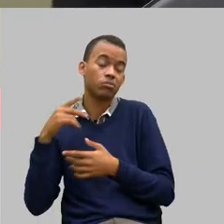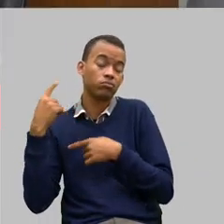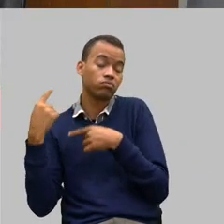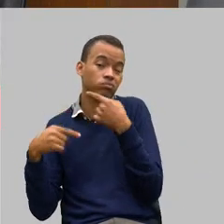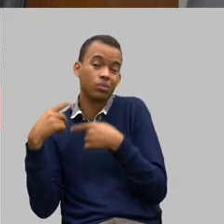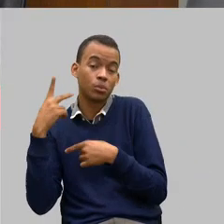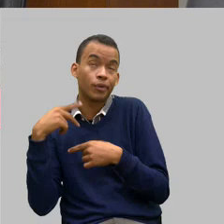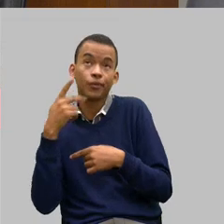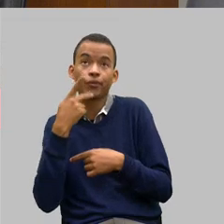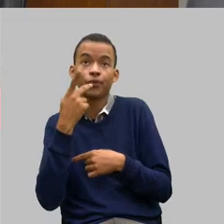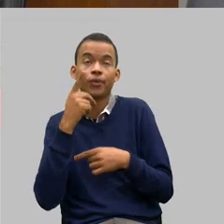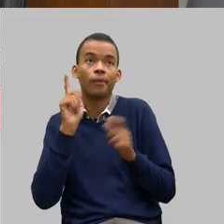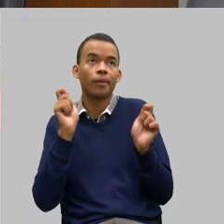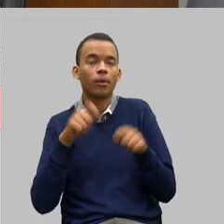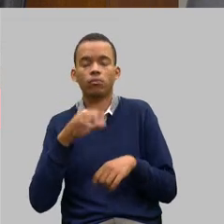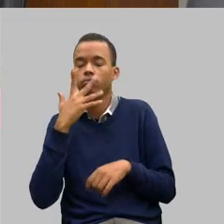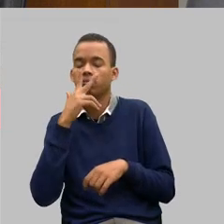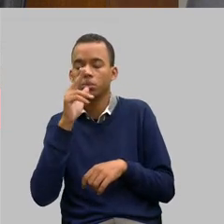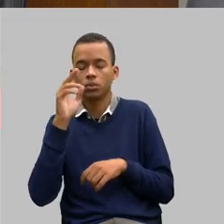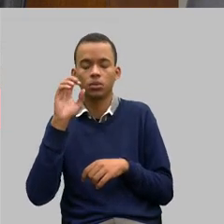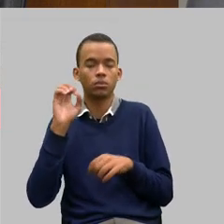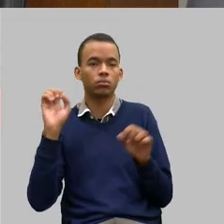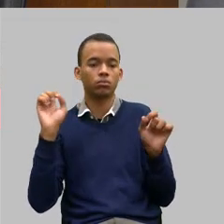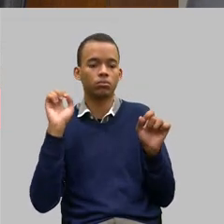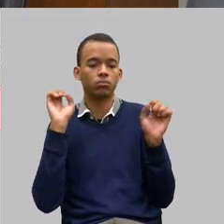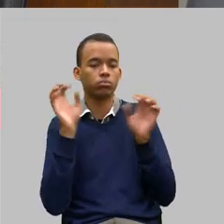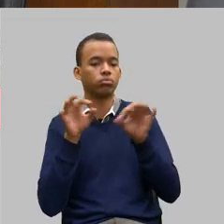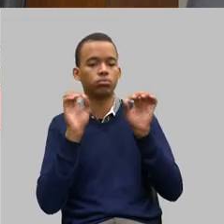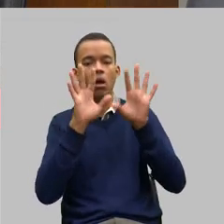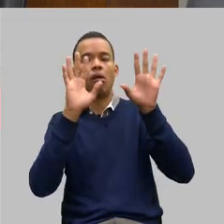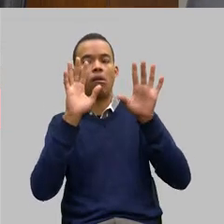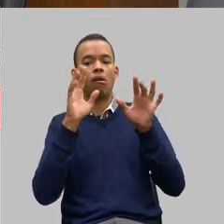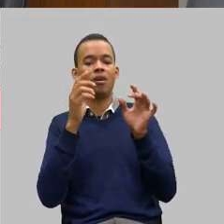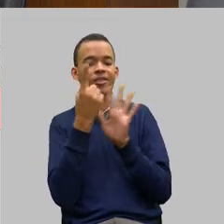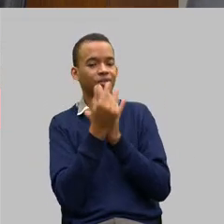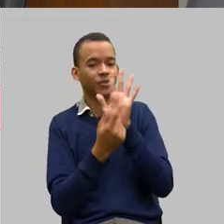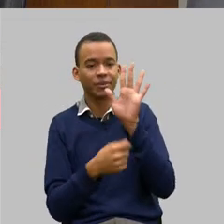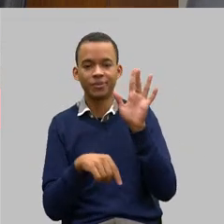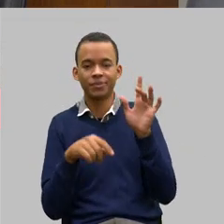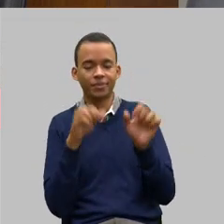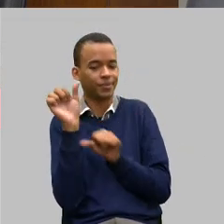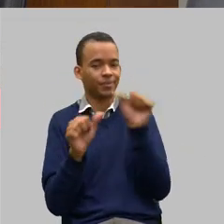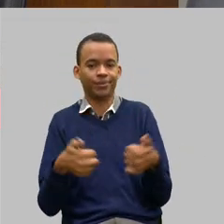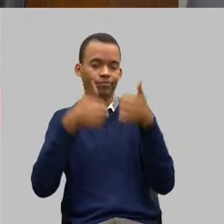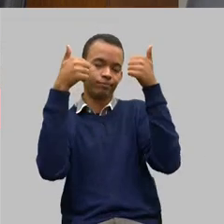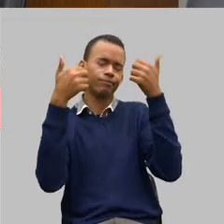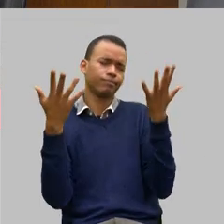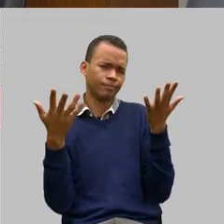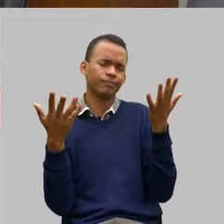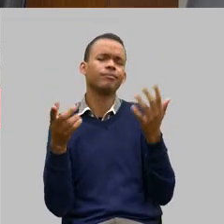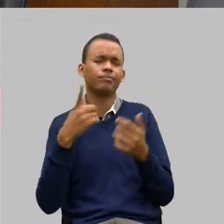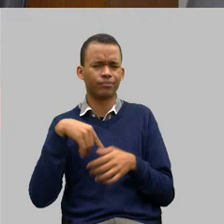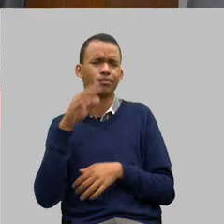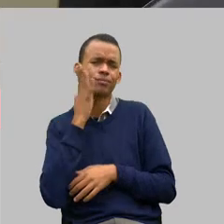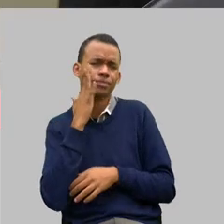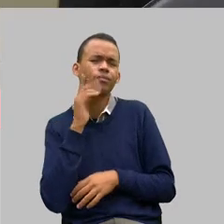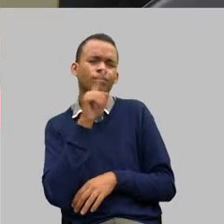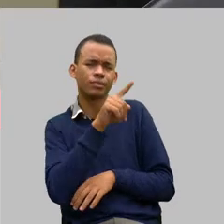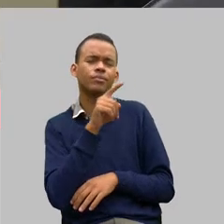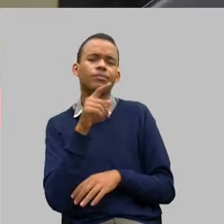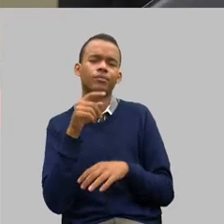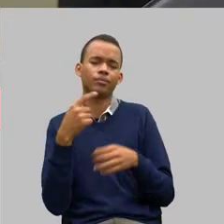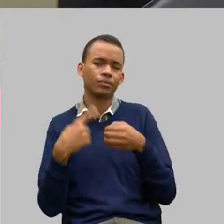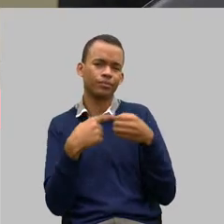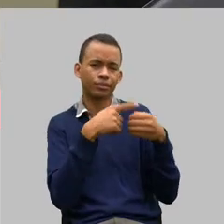nossa matriz econômica local e regional passado esses anos todos nós dependemos muito da mineração ainda em Mariana em